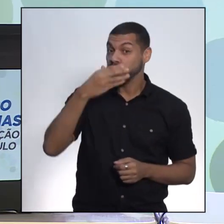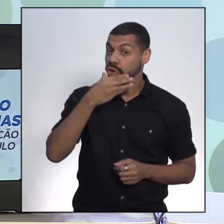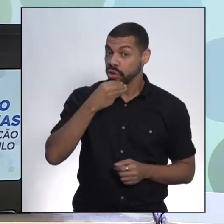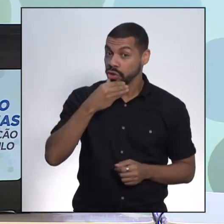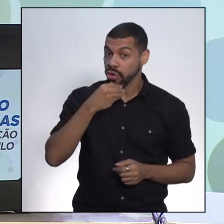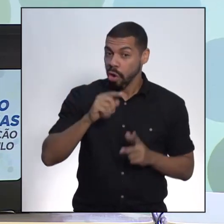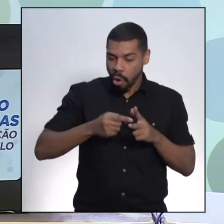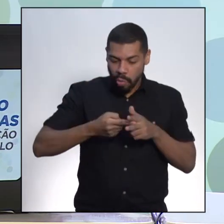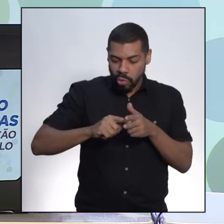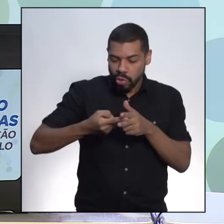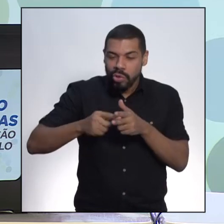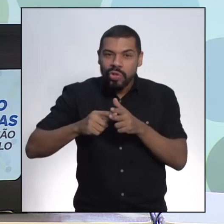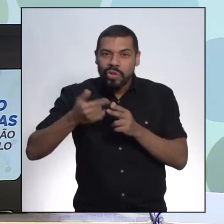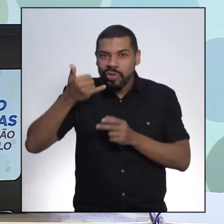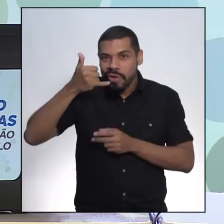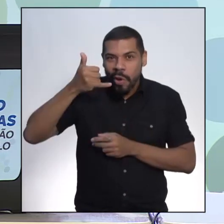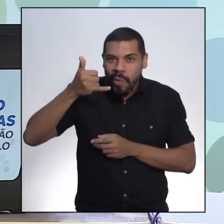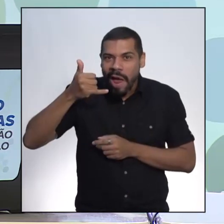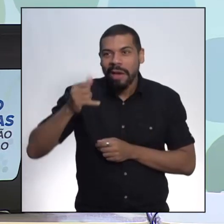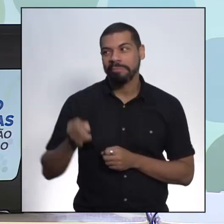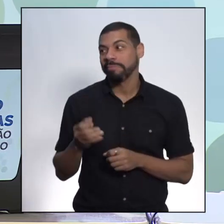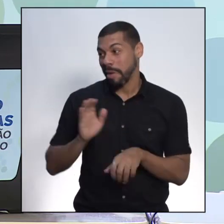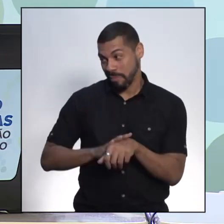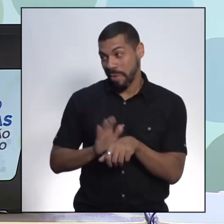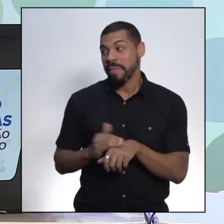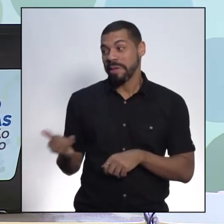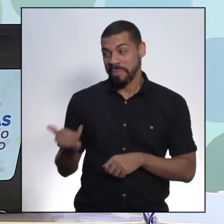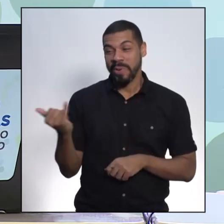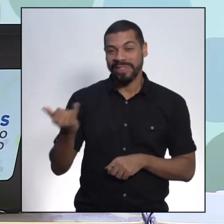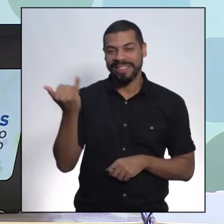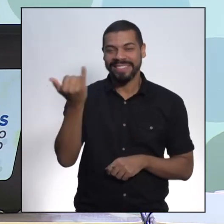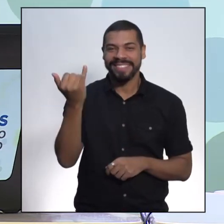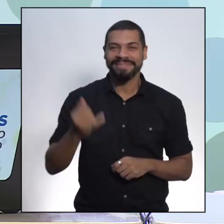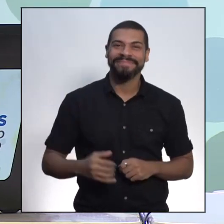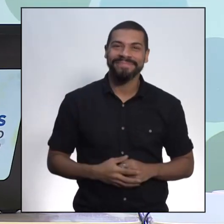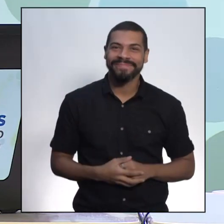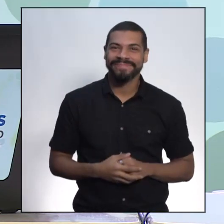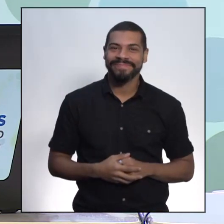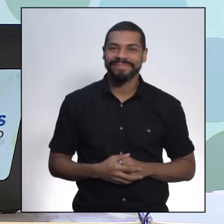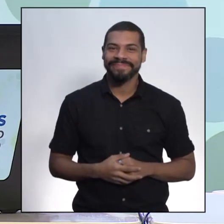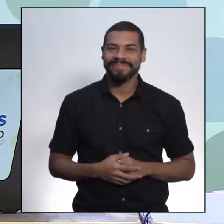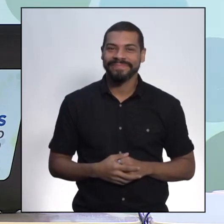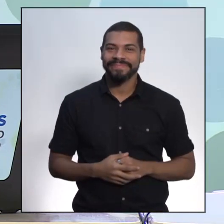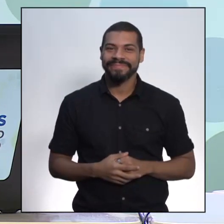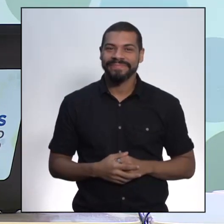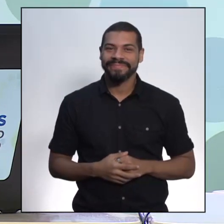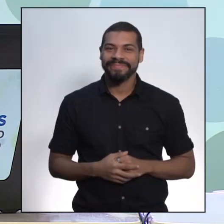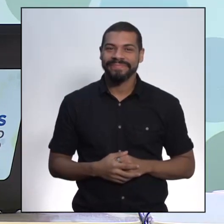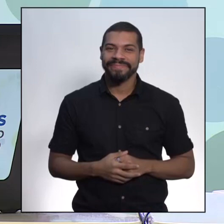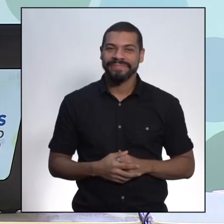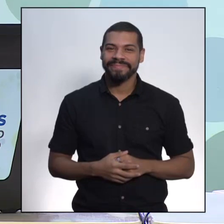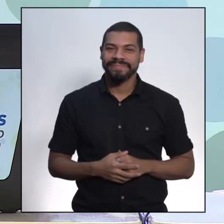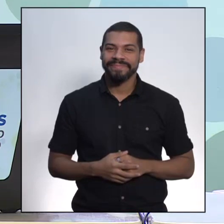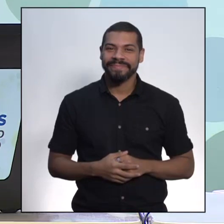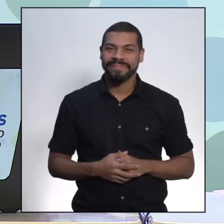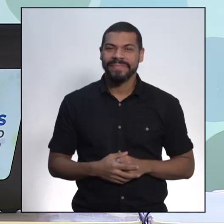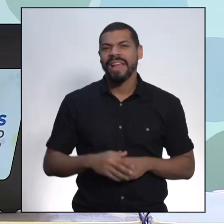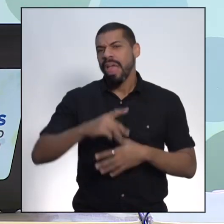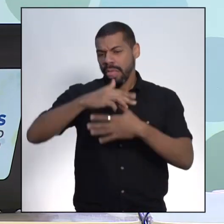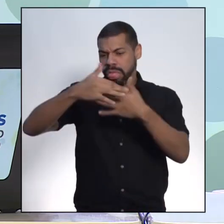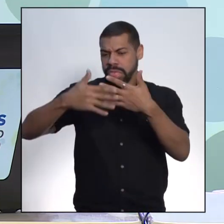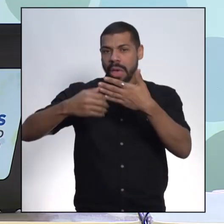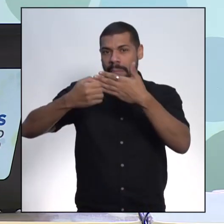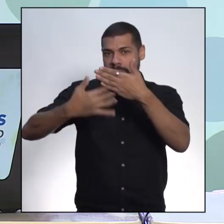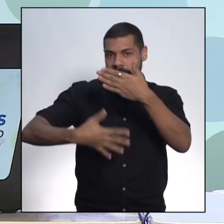especialista em consertar celulares, que é muito importante. Muito importante. E tem mais gente, tem bastante